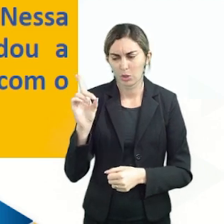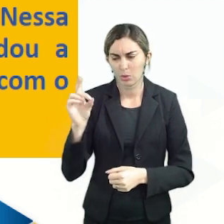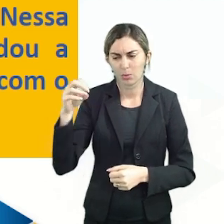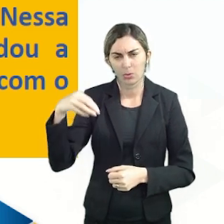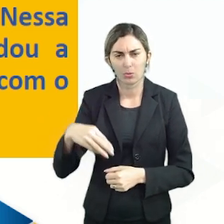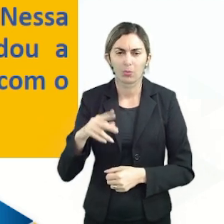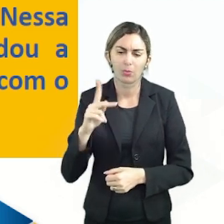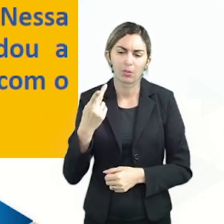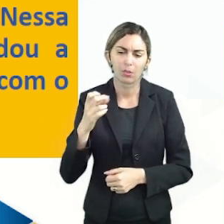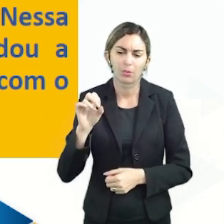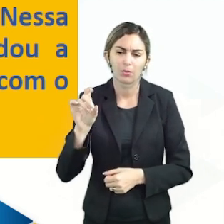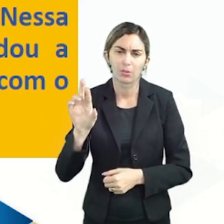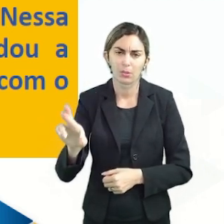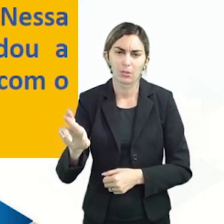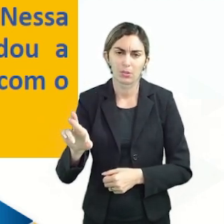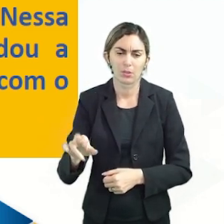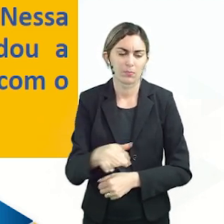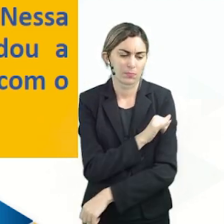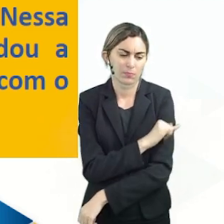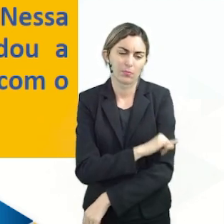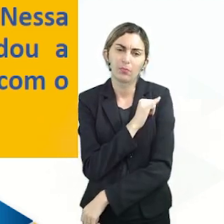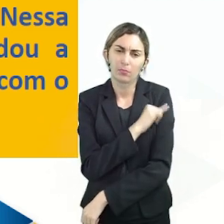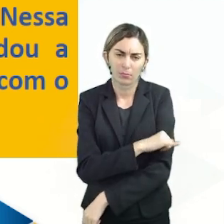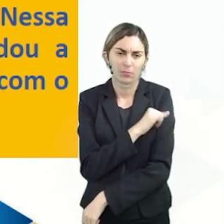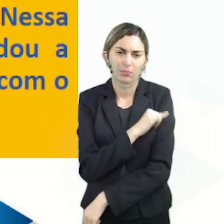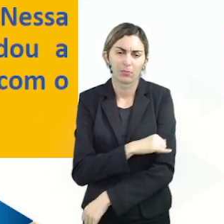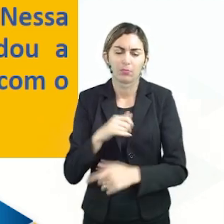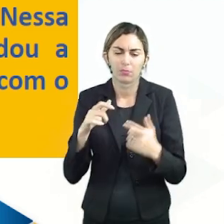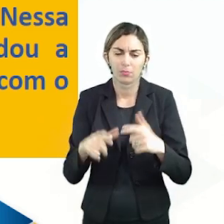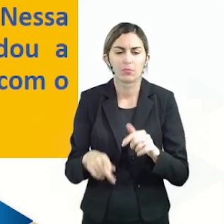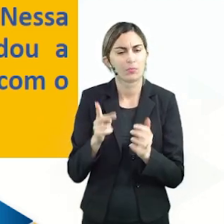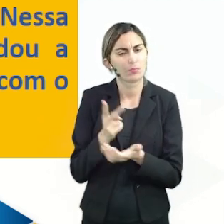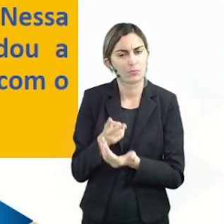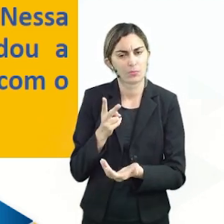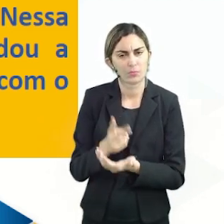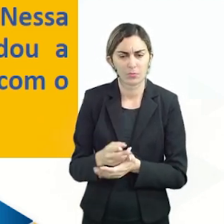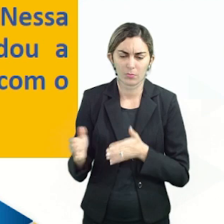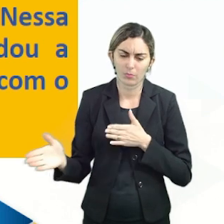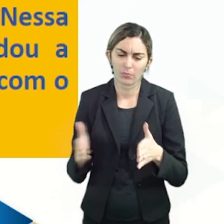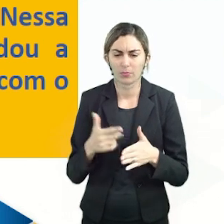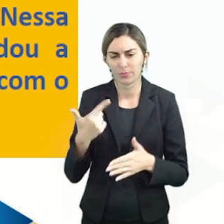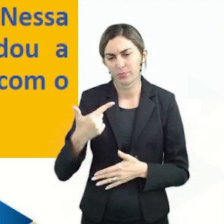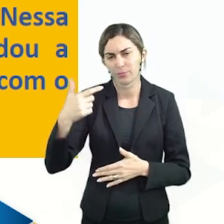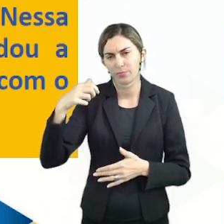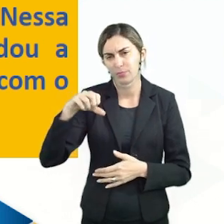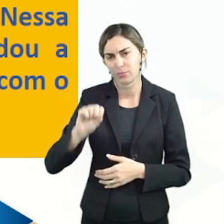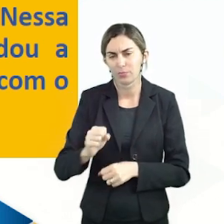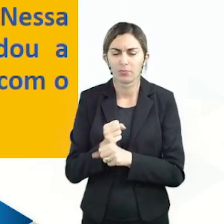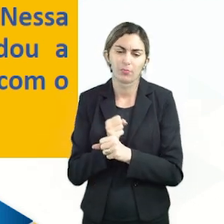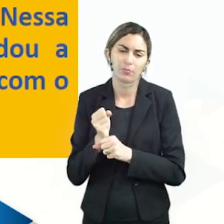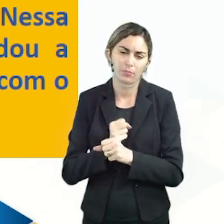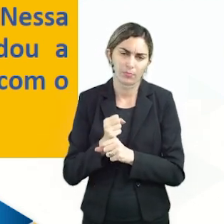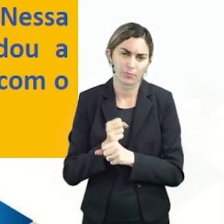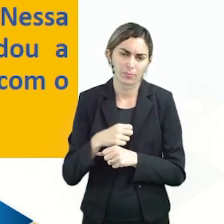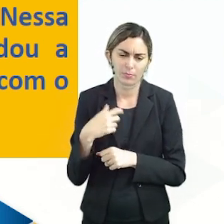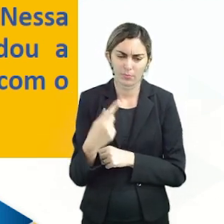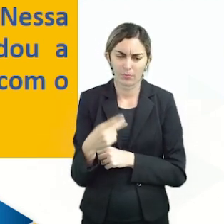foi transferido para o Rio de Janeiro, onde permaneceu durante 28